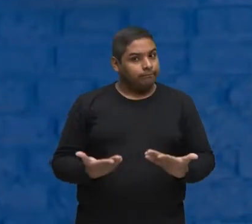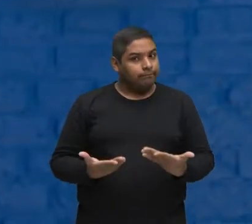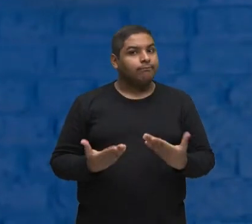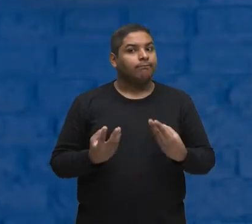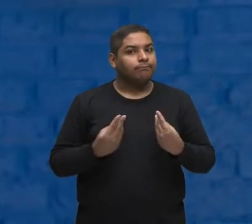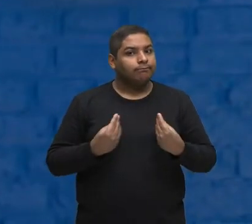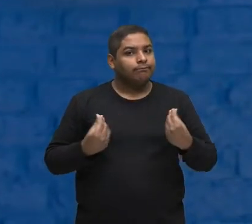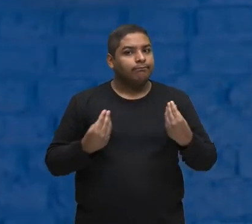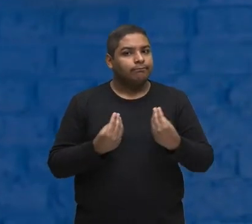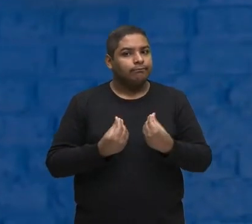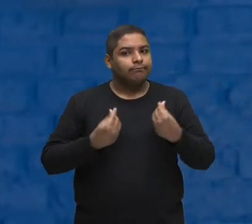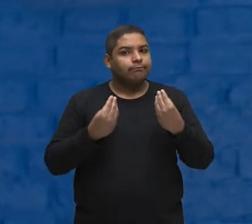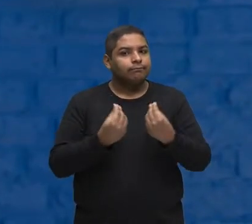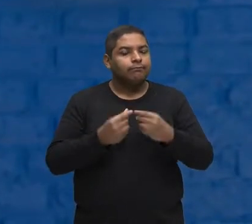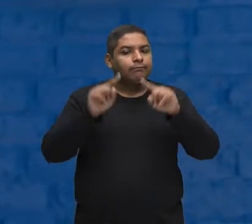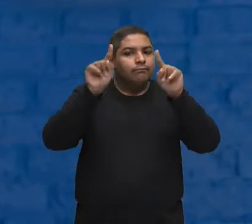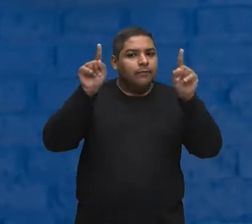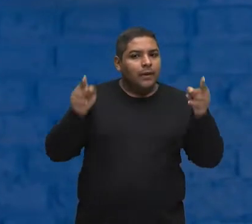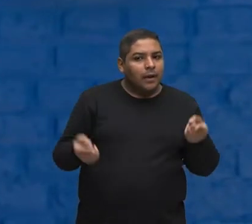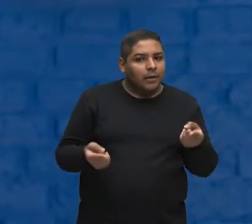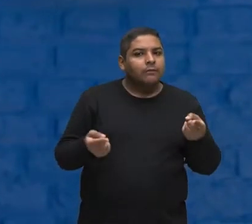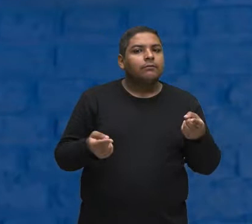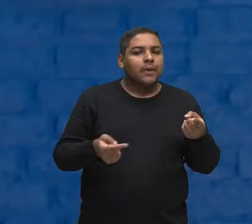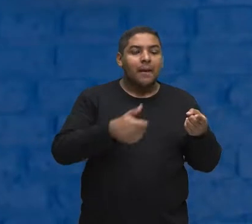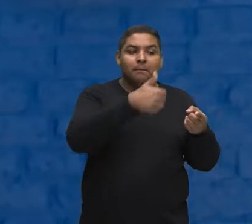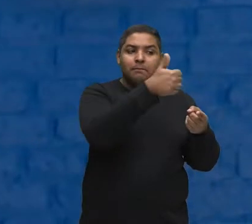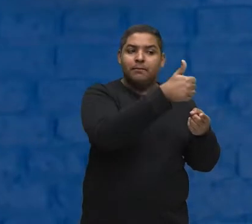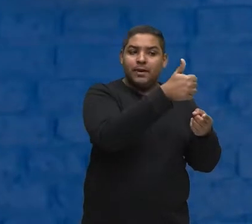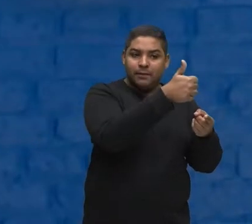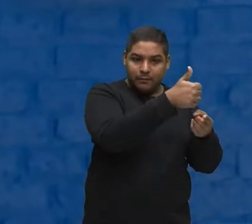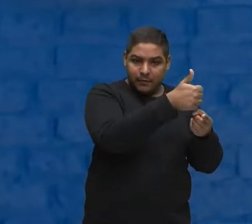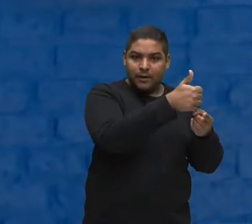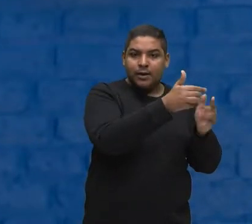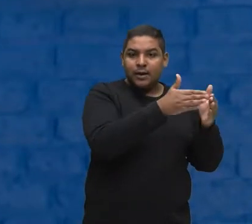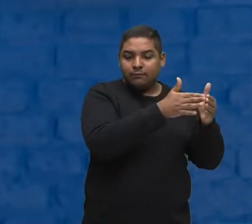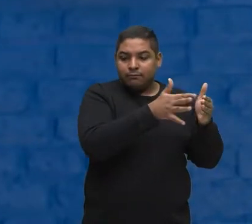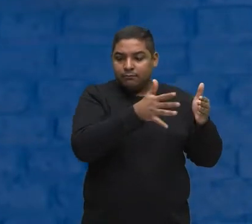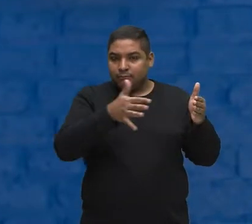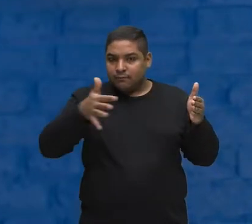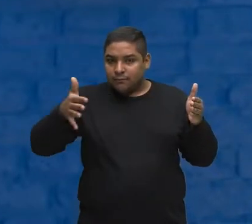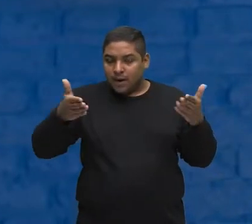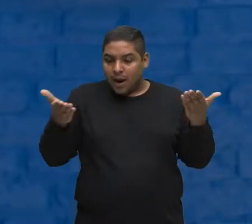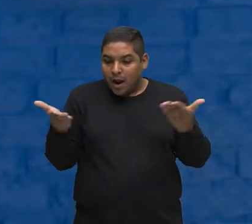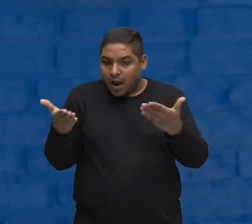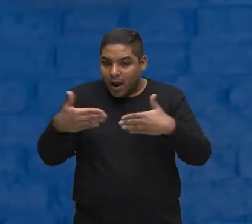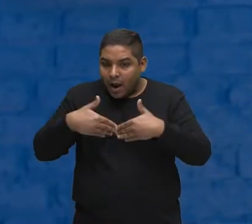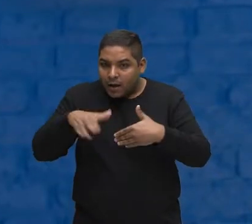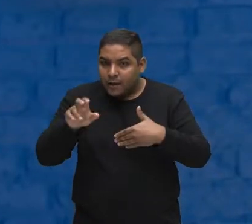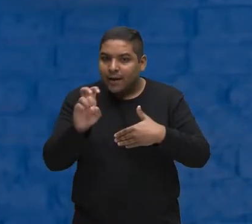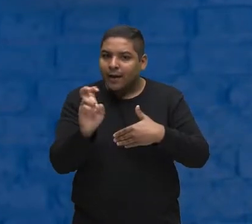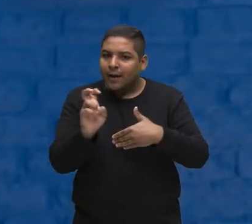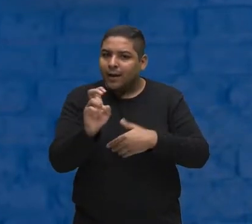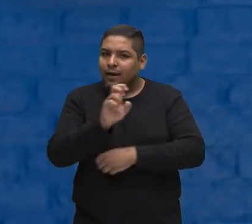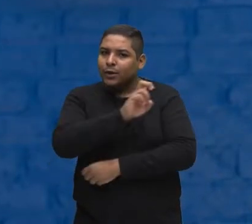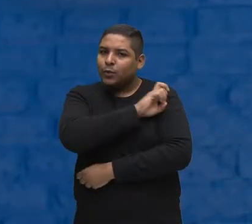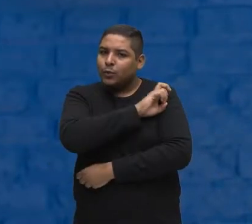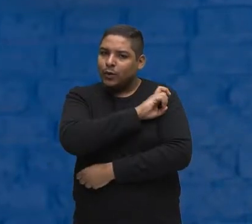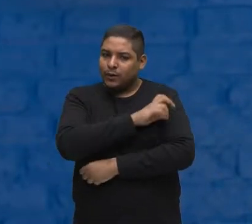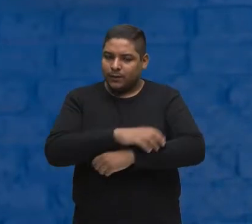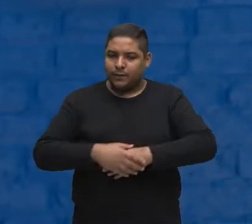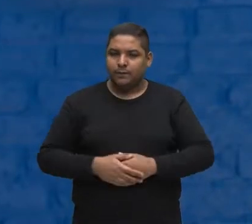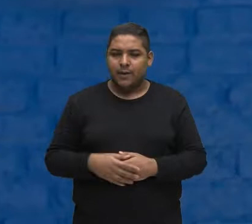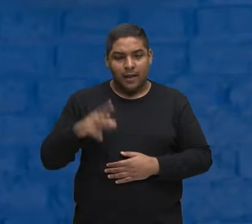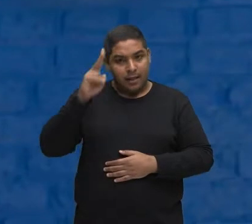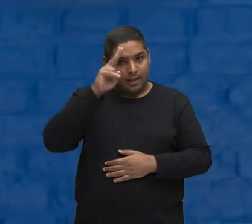fazendo um parêntese entre a primeira ficha e a atual, que é do 5º ano. Lembra da